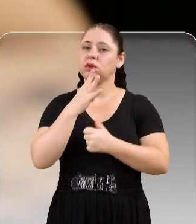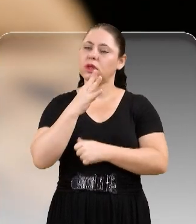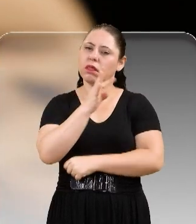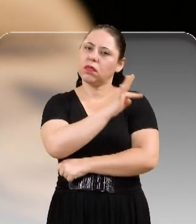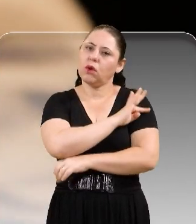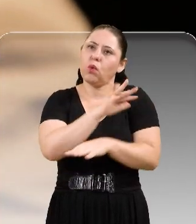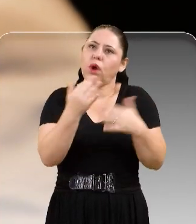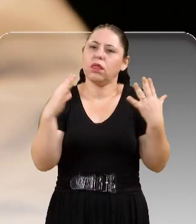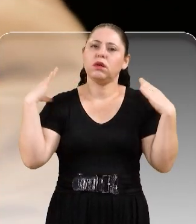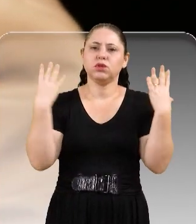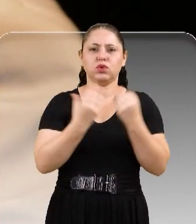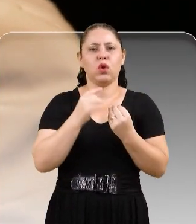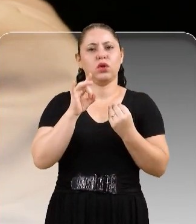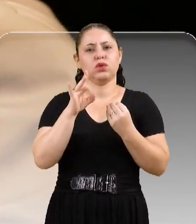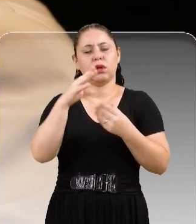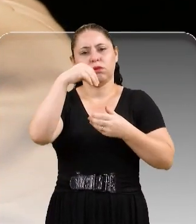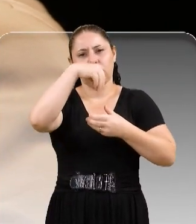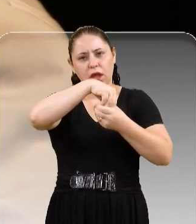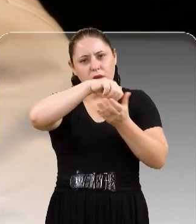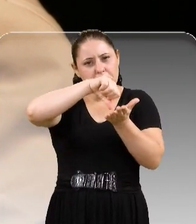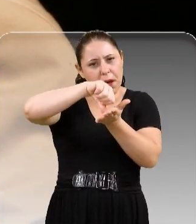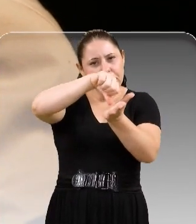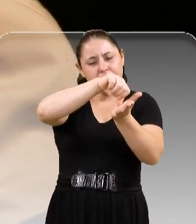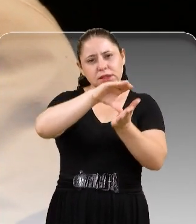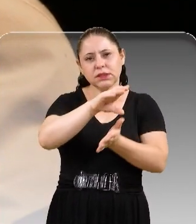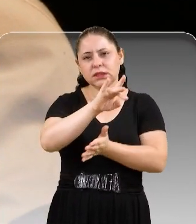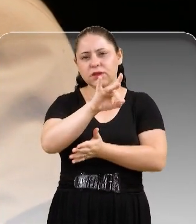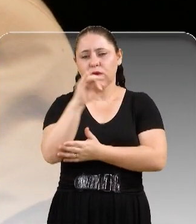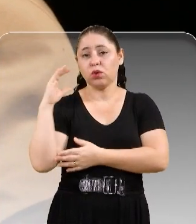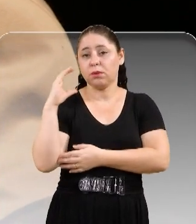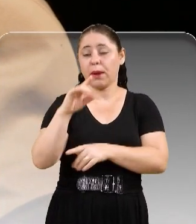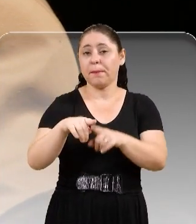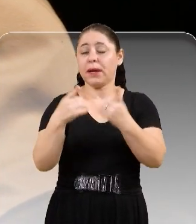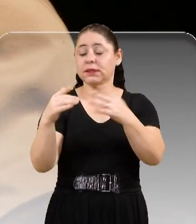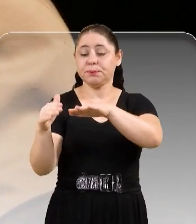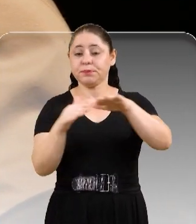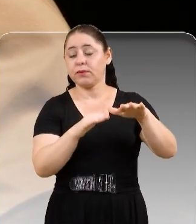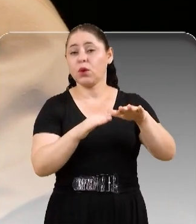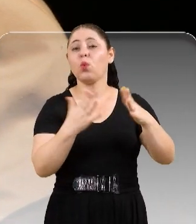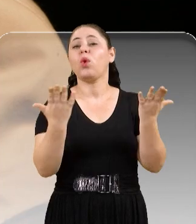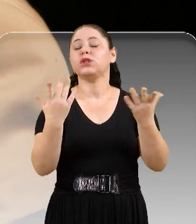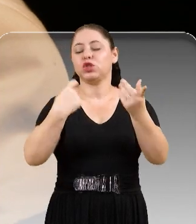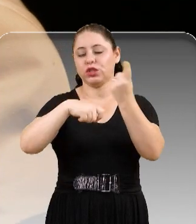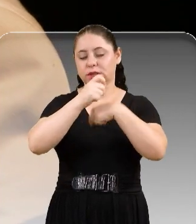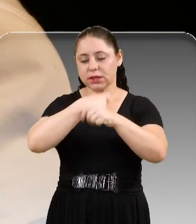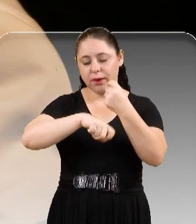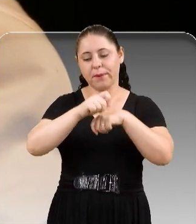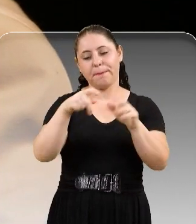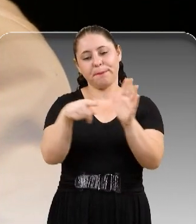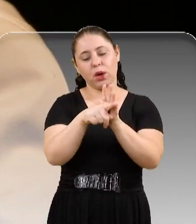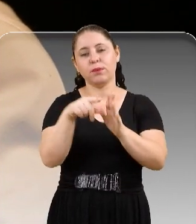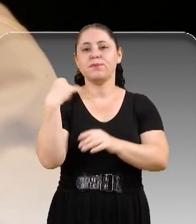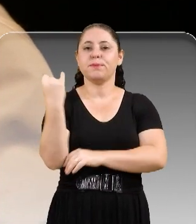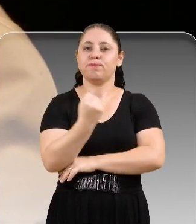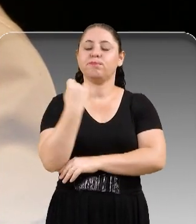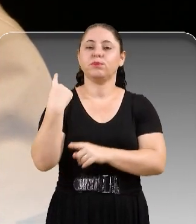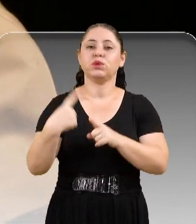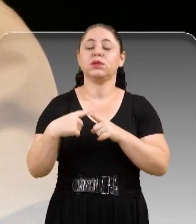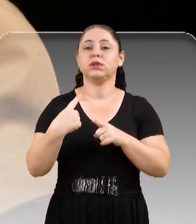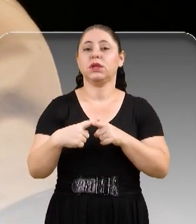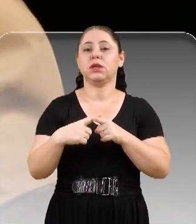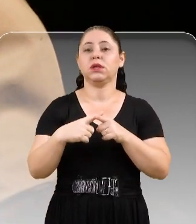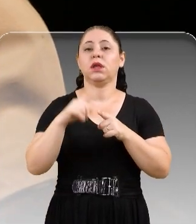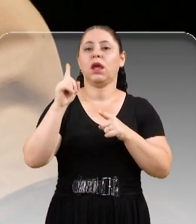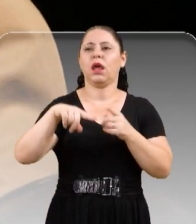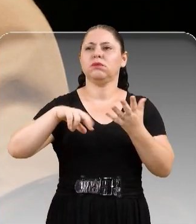desembargador numa Câmara Civil ou Criminal. Mas a gestão em si, administrativa, ela é muito importante, porque são muitas ações